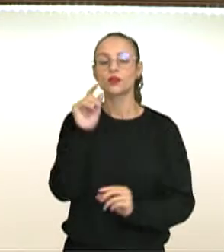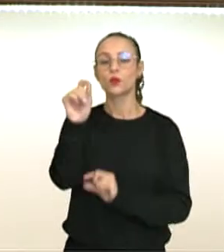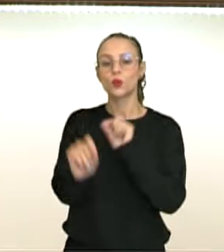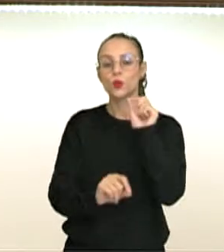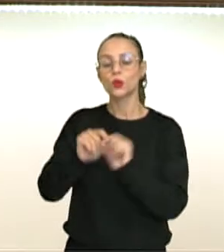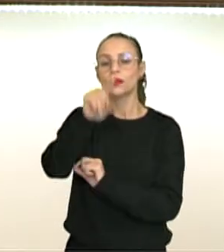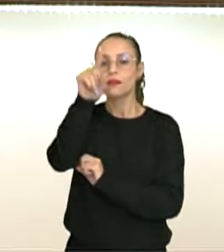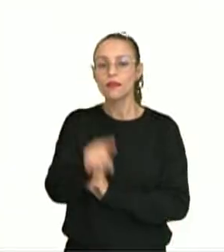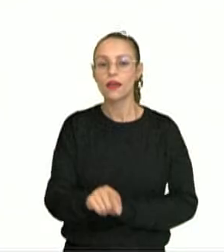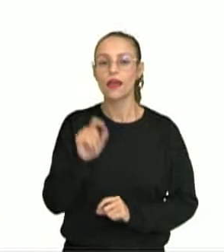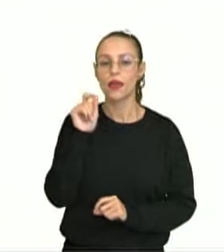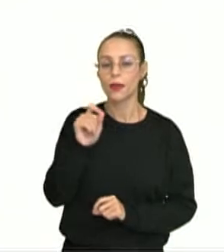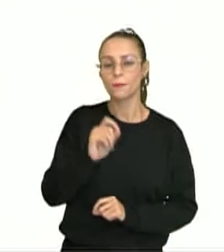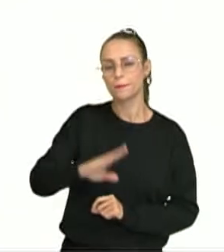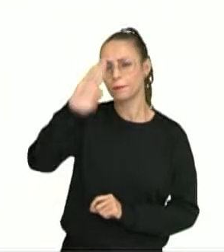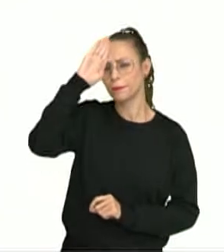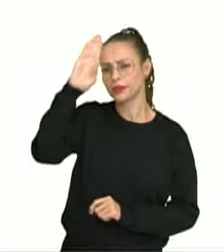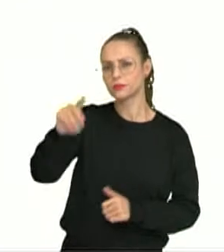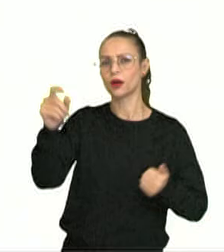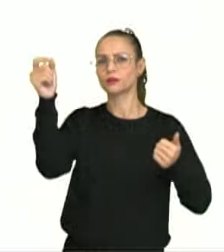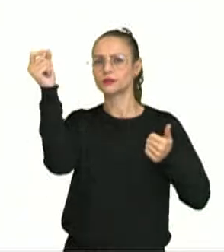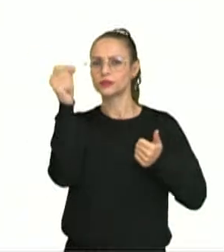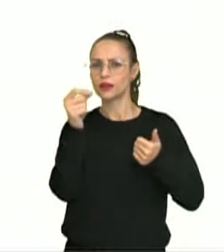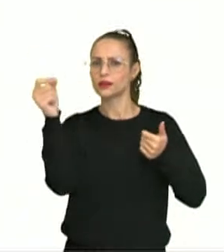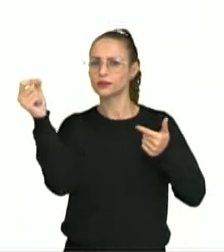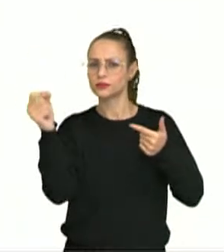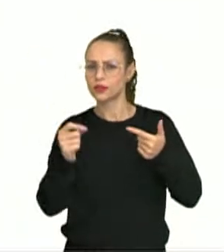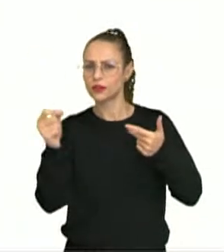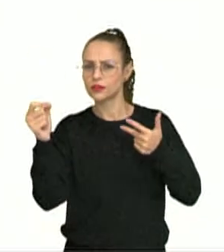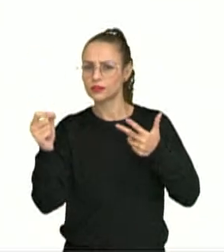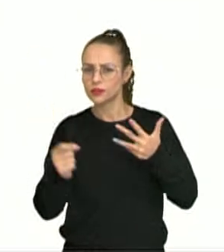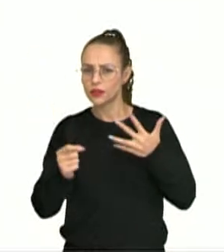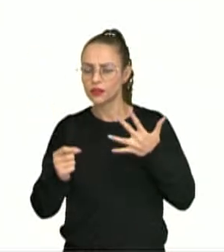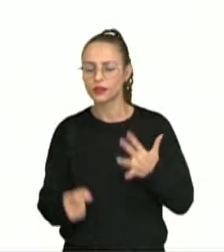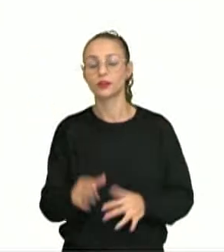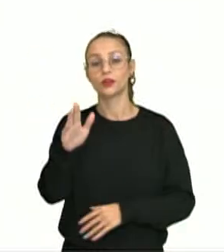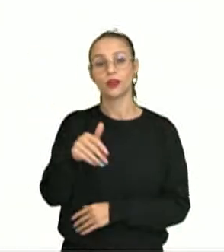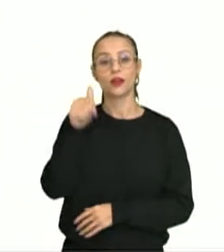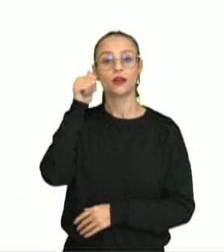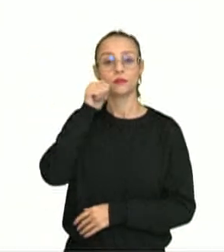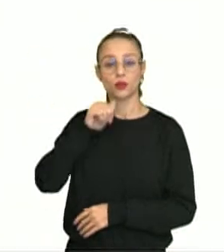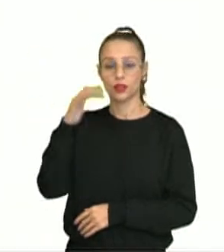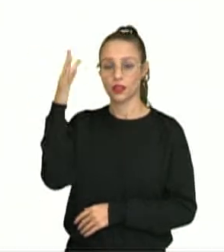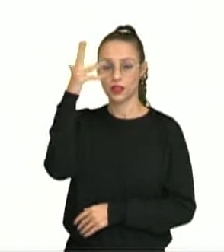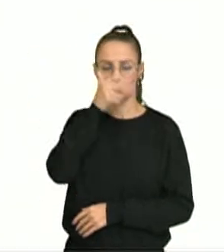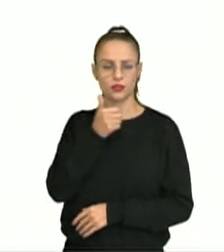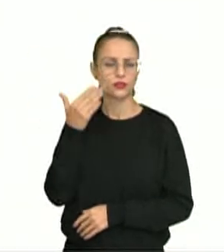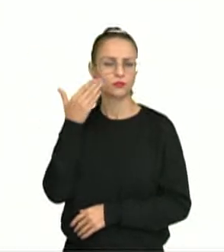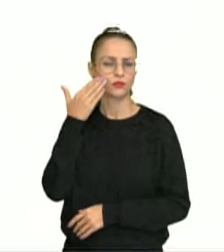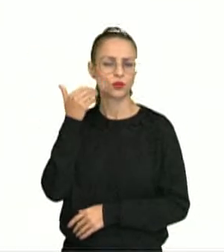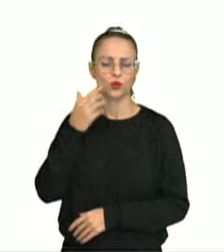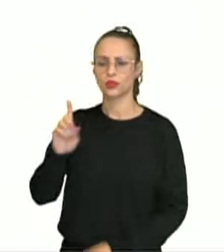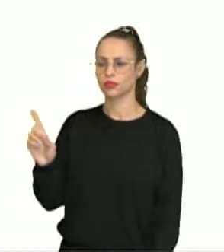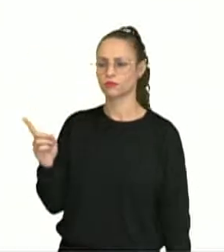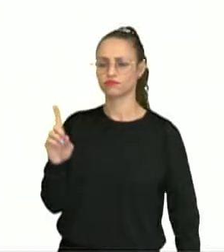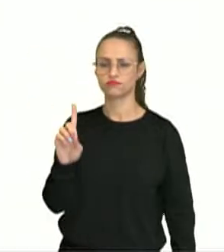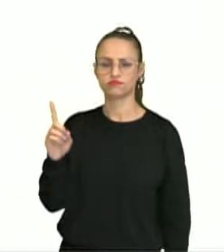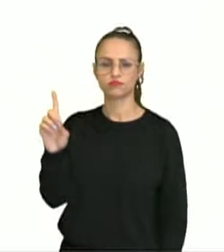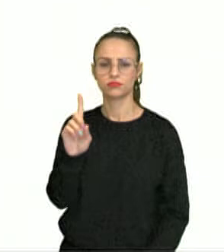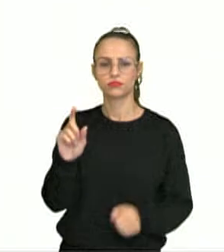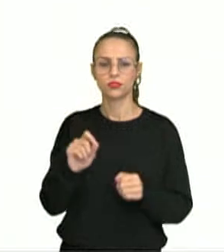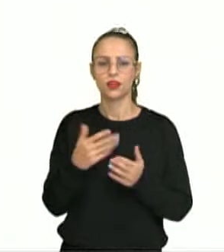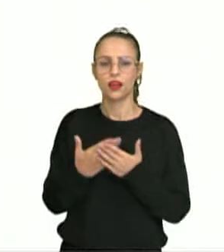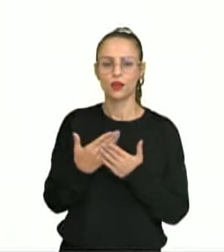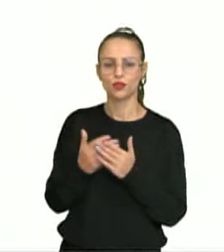Quais são os pontos fundamentais. Uma linda moça morena estava fazendo a